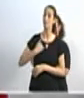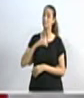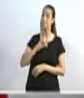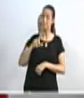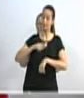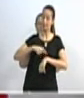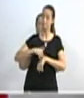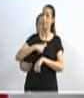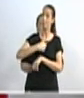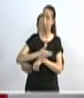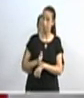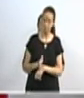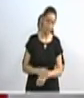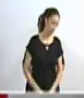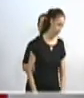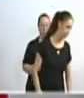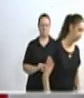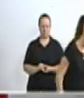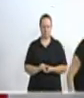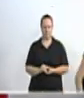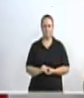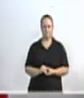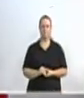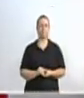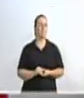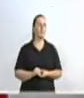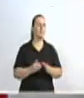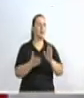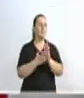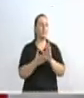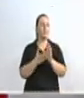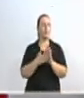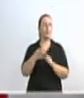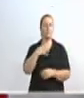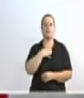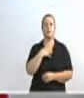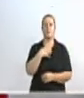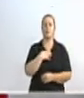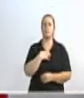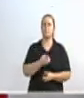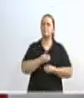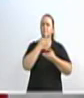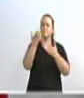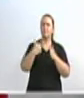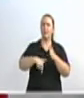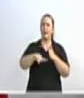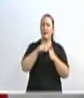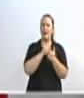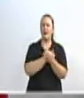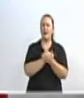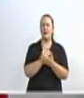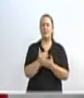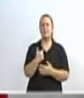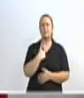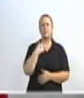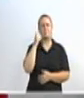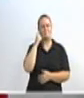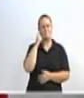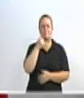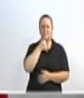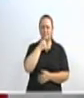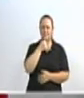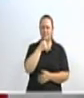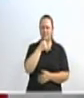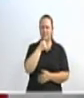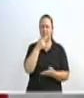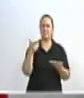com as propostas, com a forma que a gente conseguiu fazer essa audiência. Confesso que, antes de iniciar a audiência, estava um pouco triste pela pouca participação.